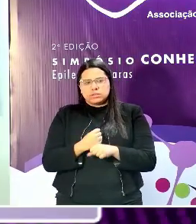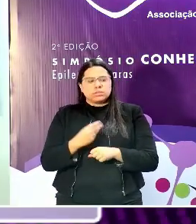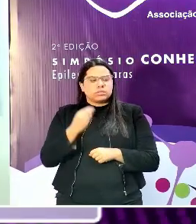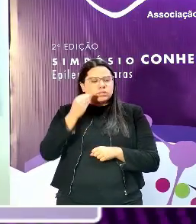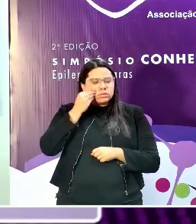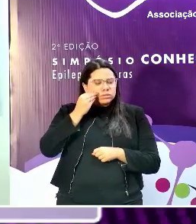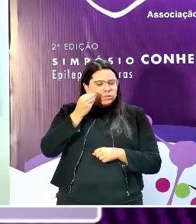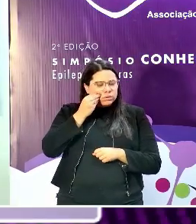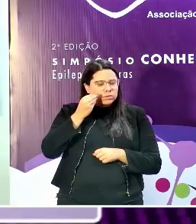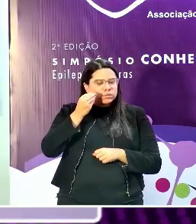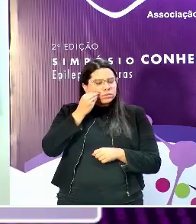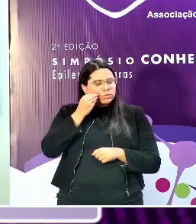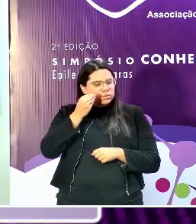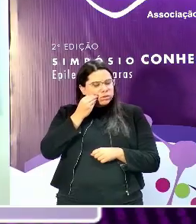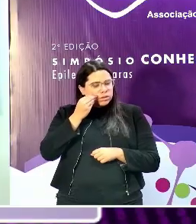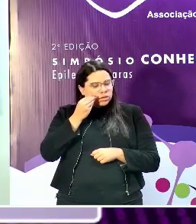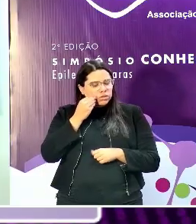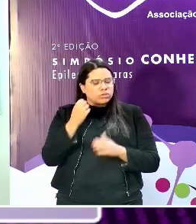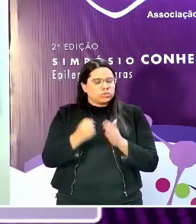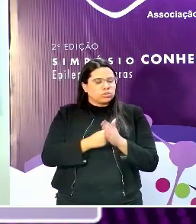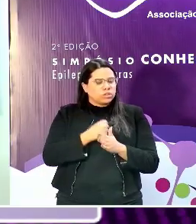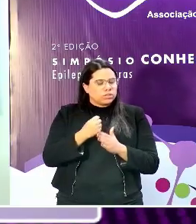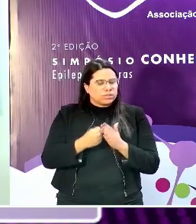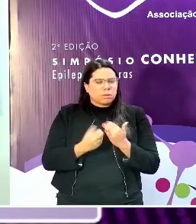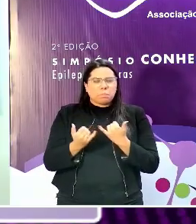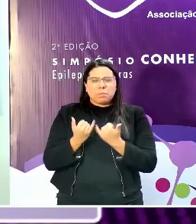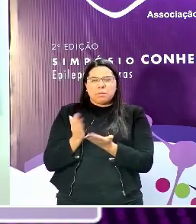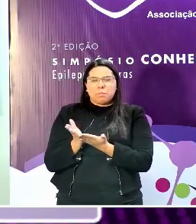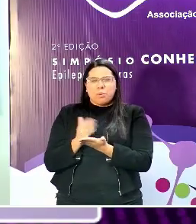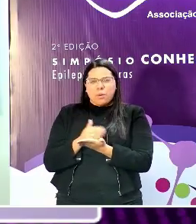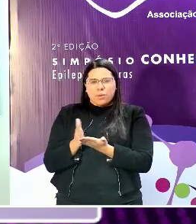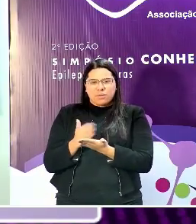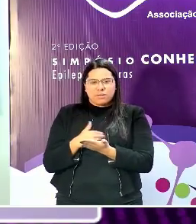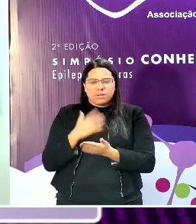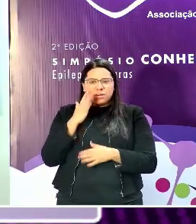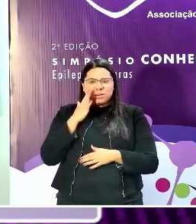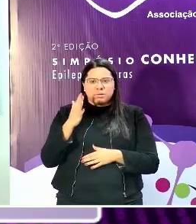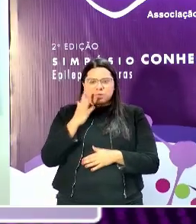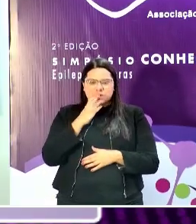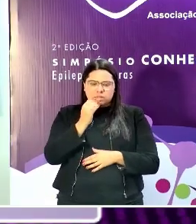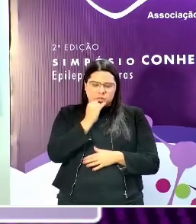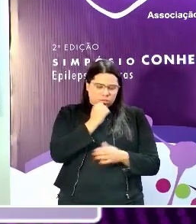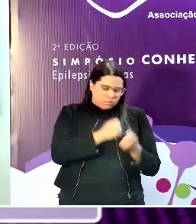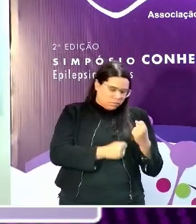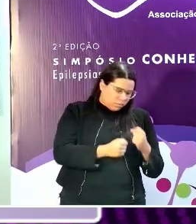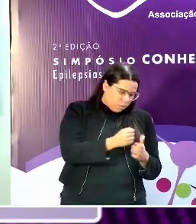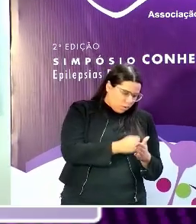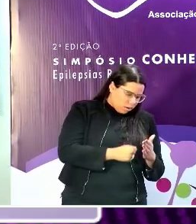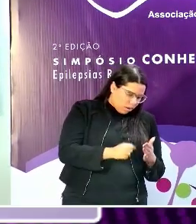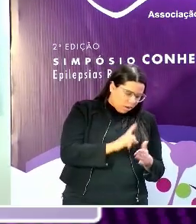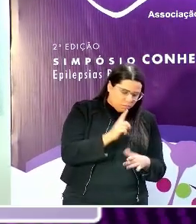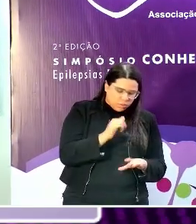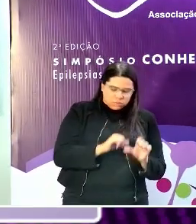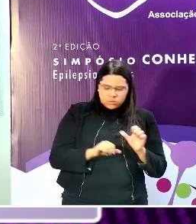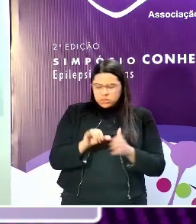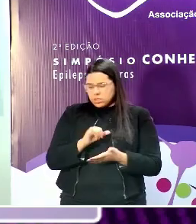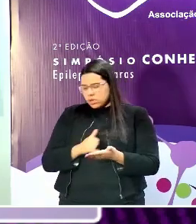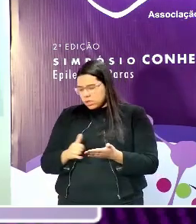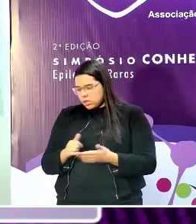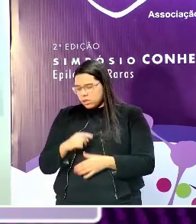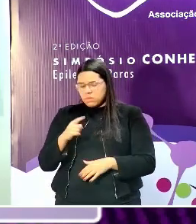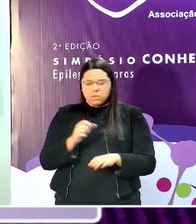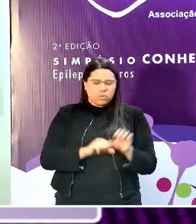de receitas de bolo mesmo. Já imaginou, né? Na culinária, você muda isso, troca o azeite, né?